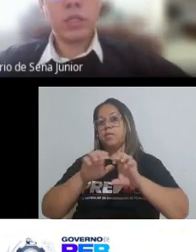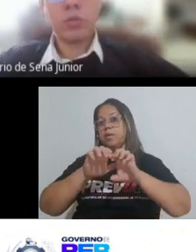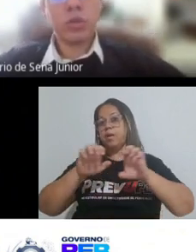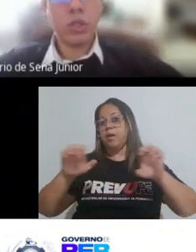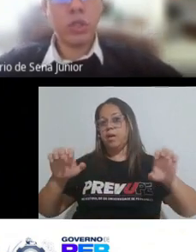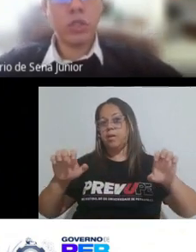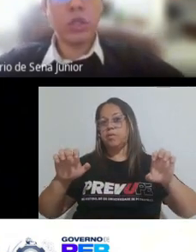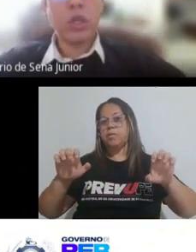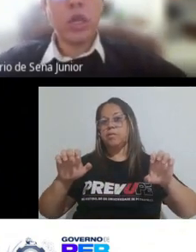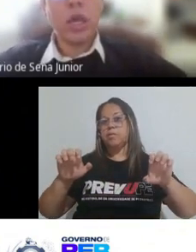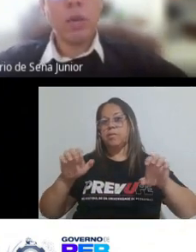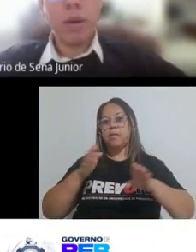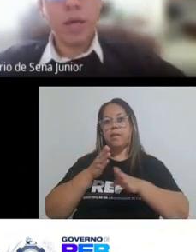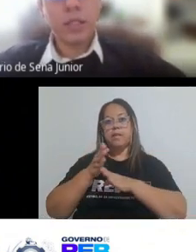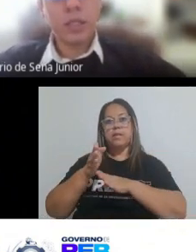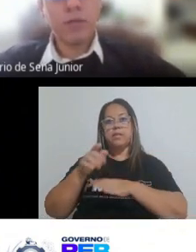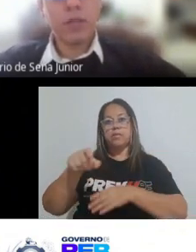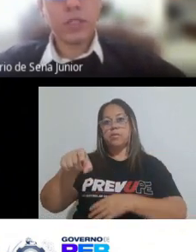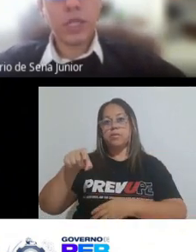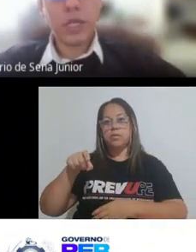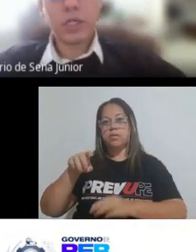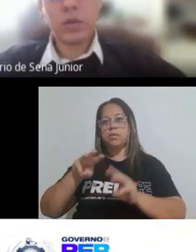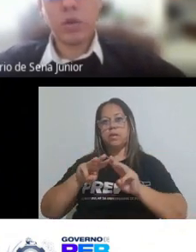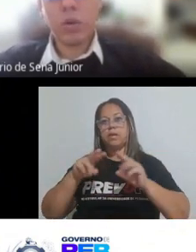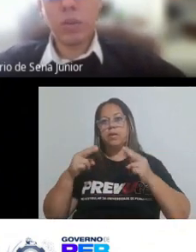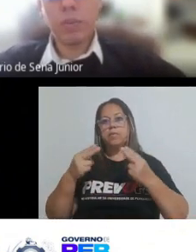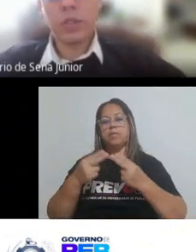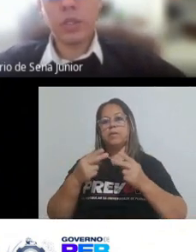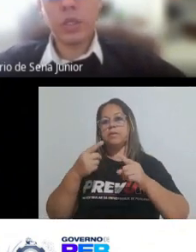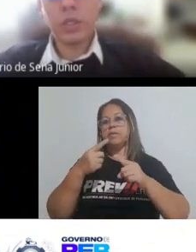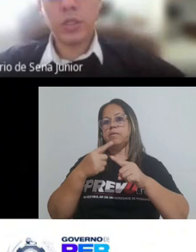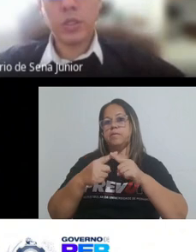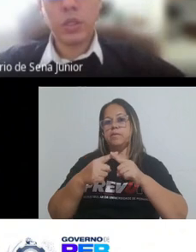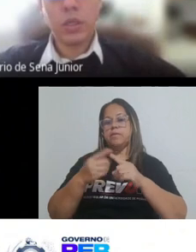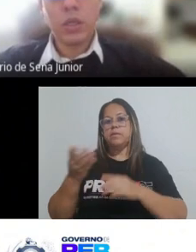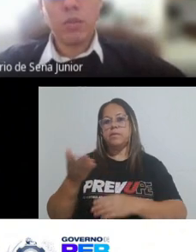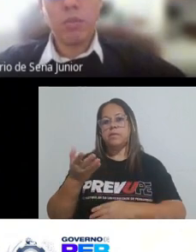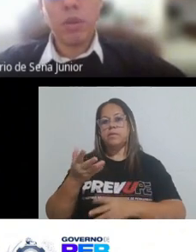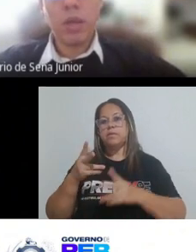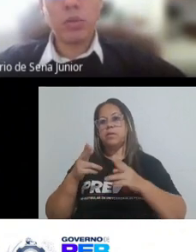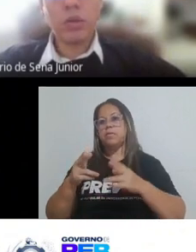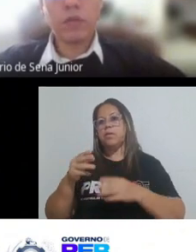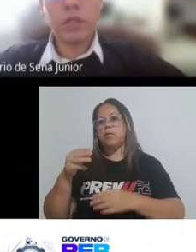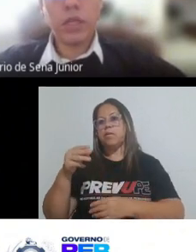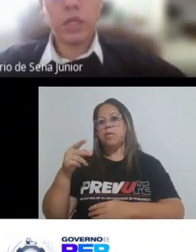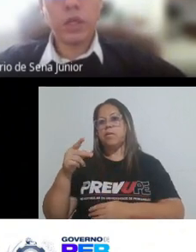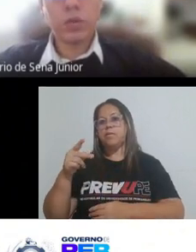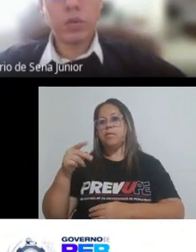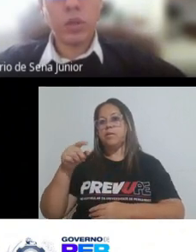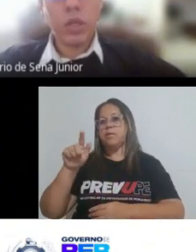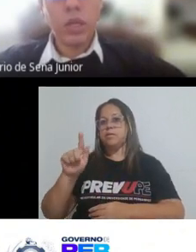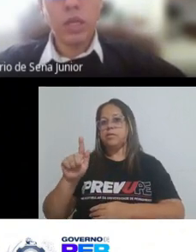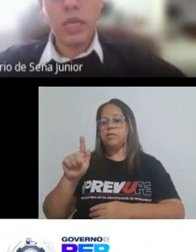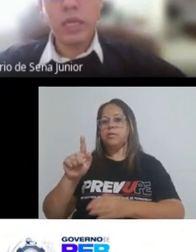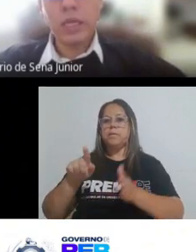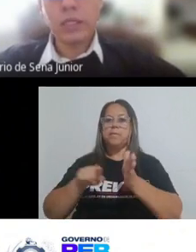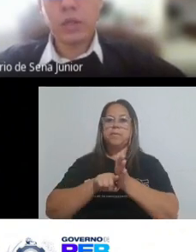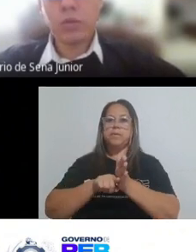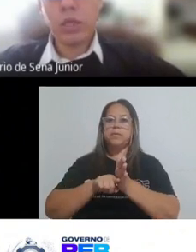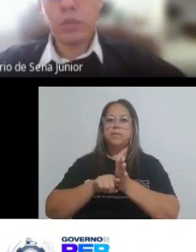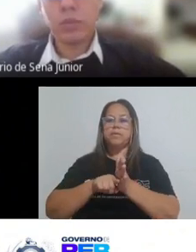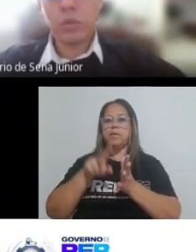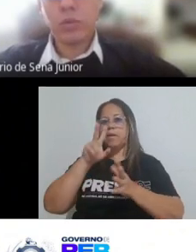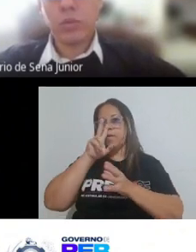na direção X é massa vezes a aceleração igual a PX menos a força de atrito. E na